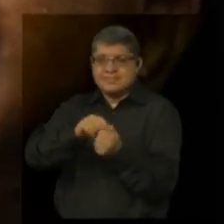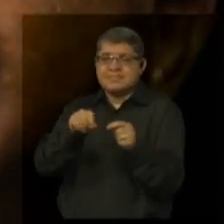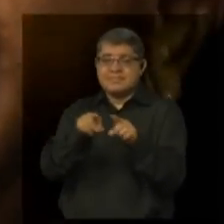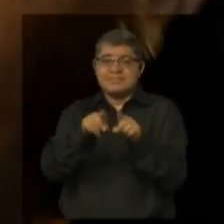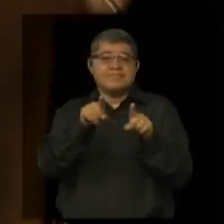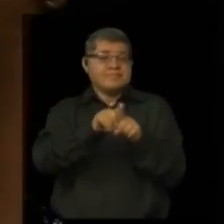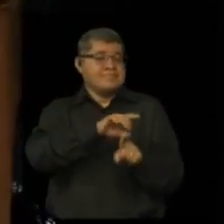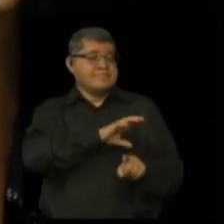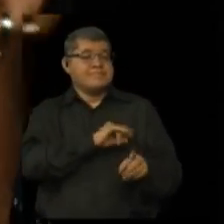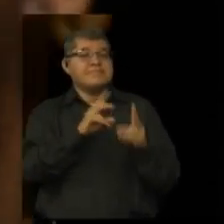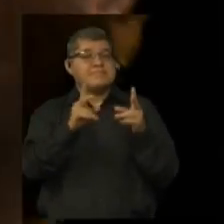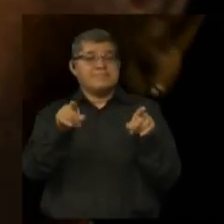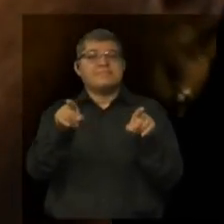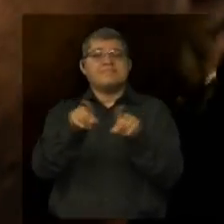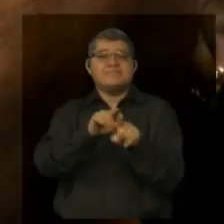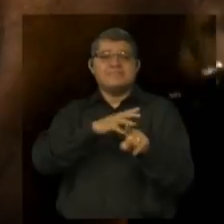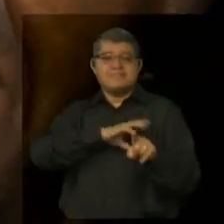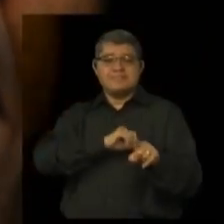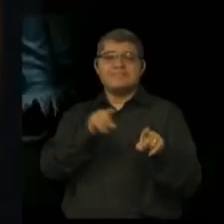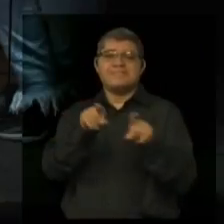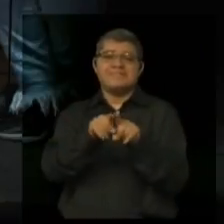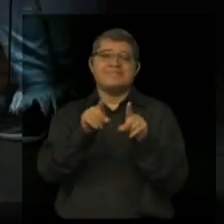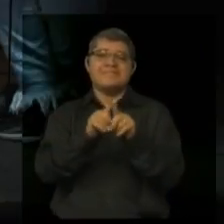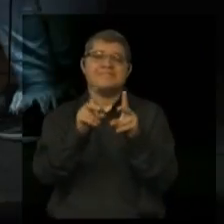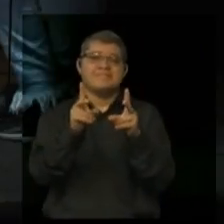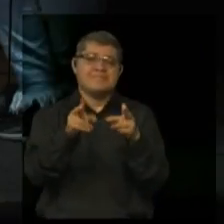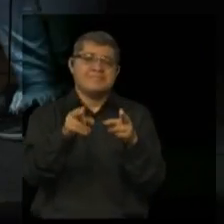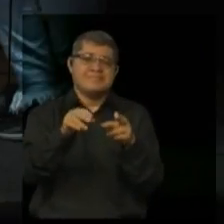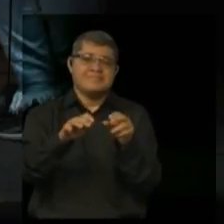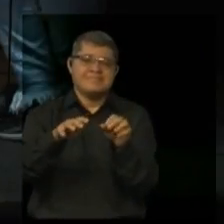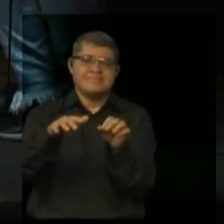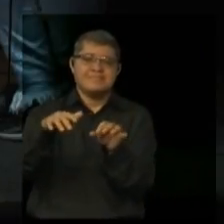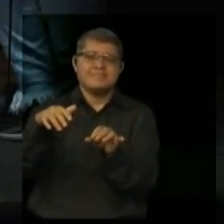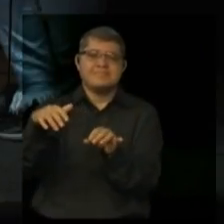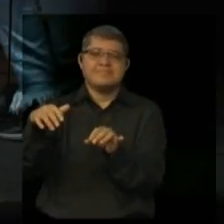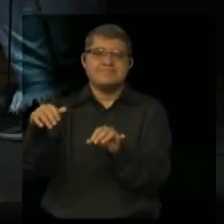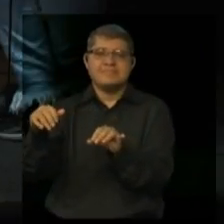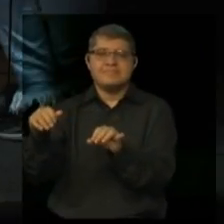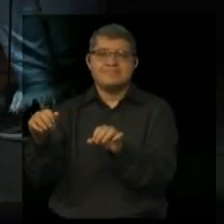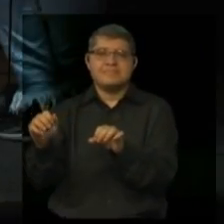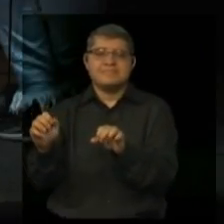também é, meu amor assim também é.